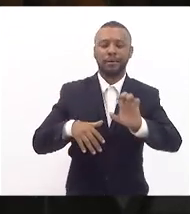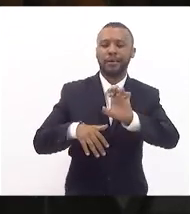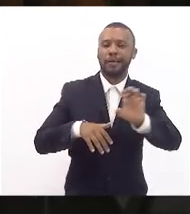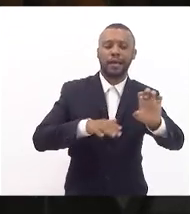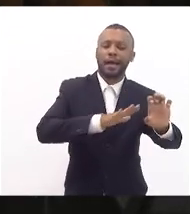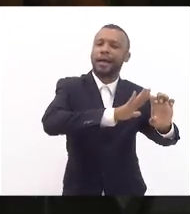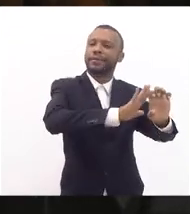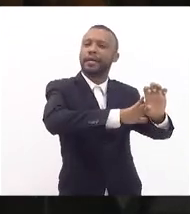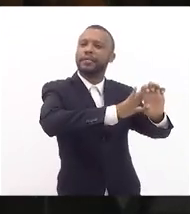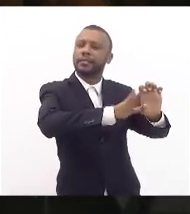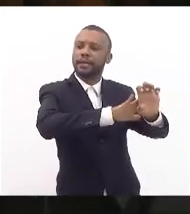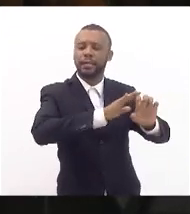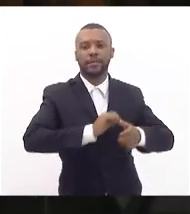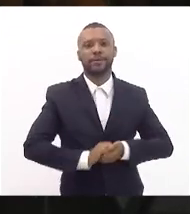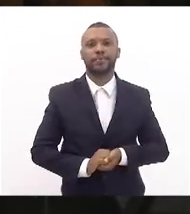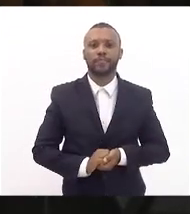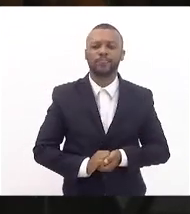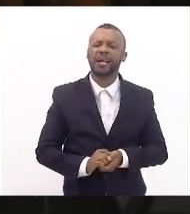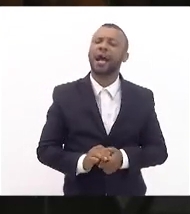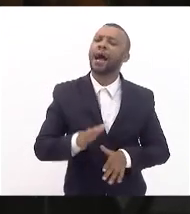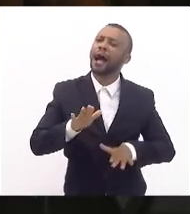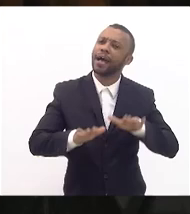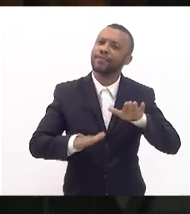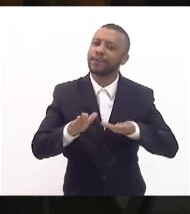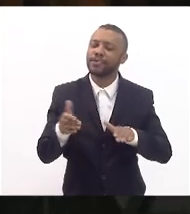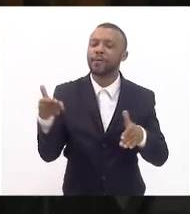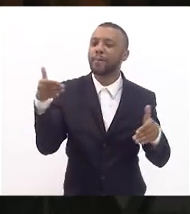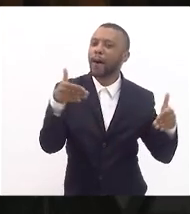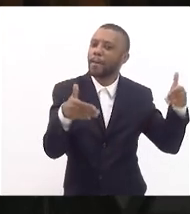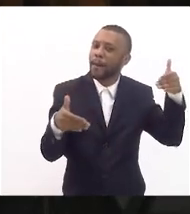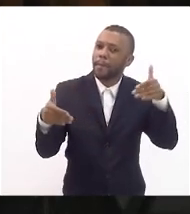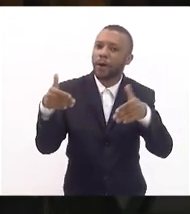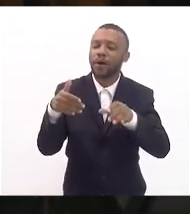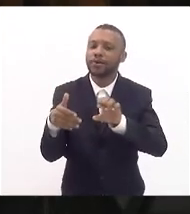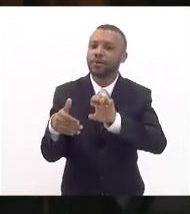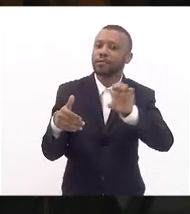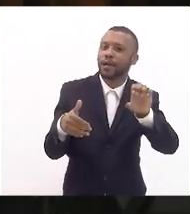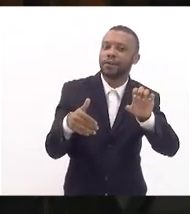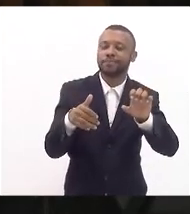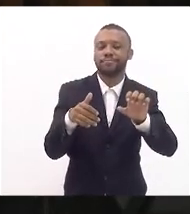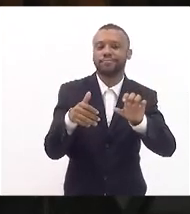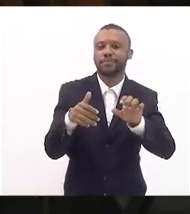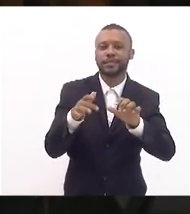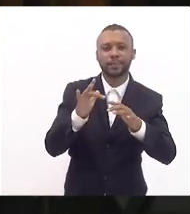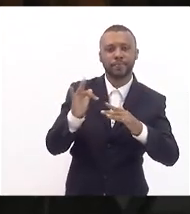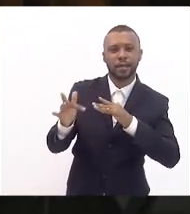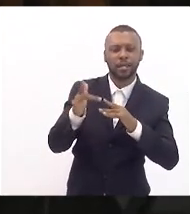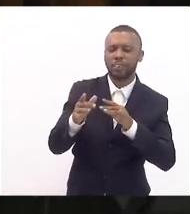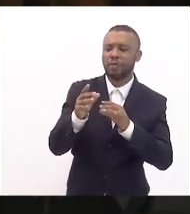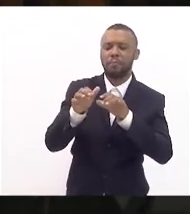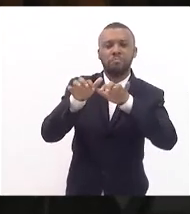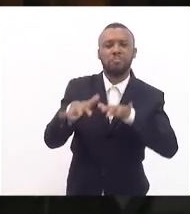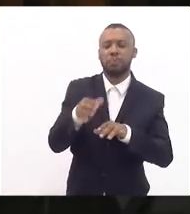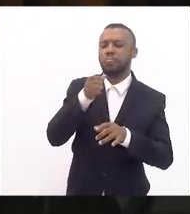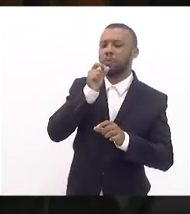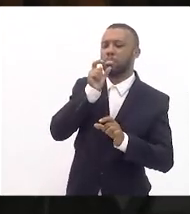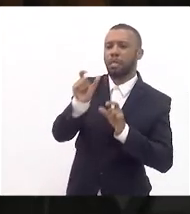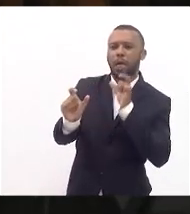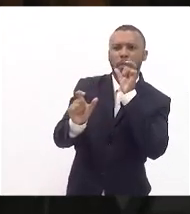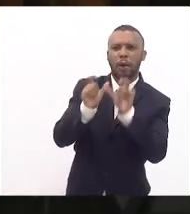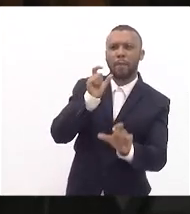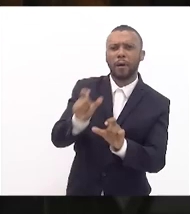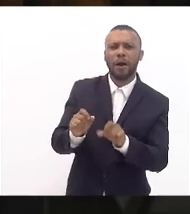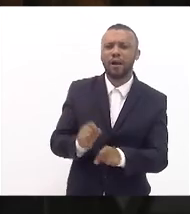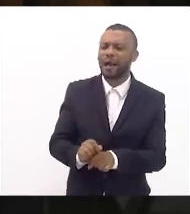presidente, chegam os esquerdopatas nas minhas redes sociais comentando lá: ai, você não